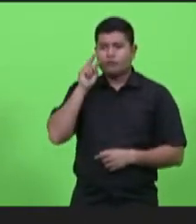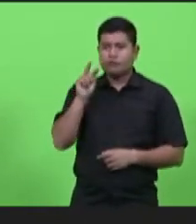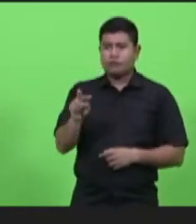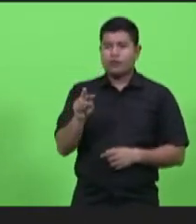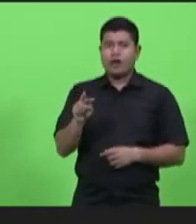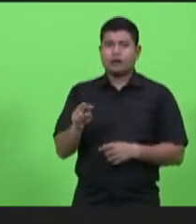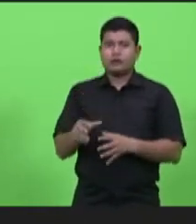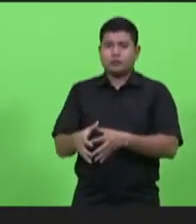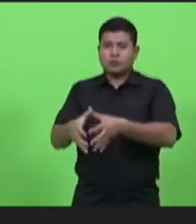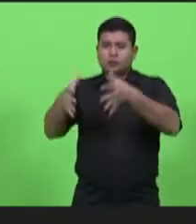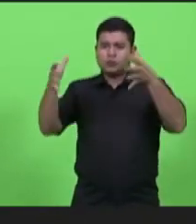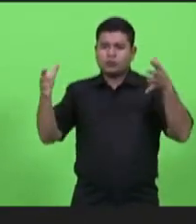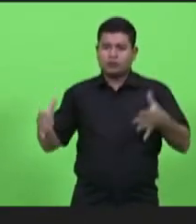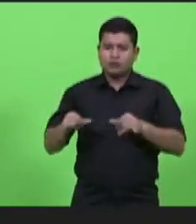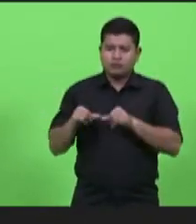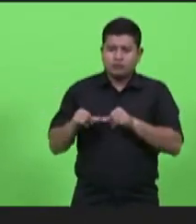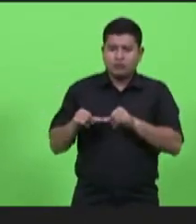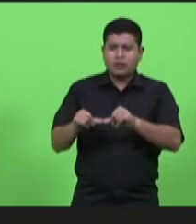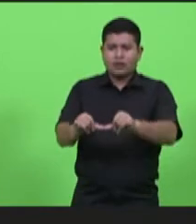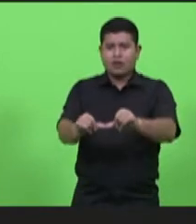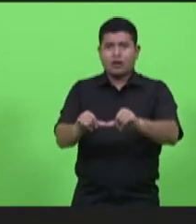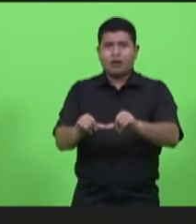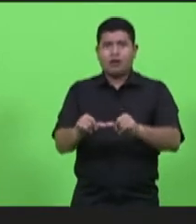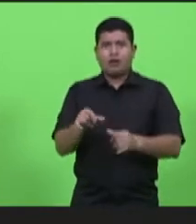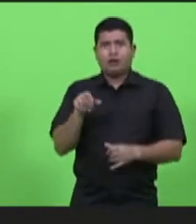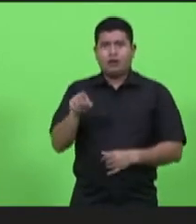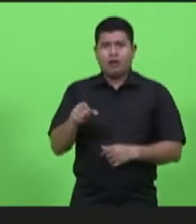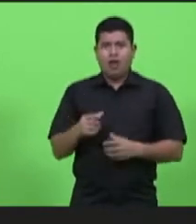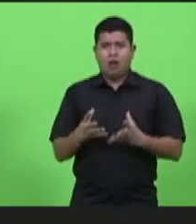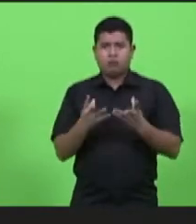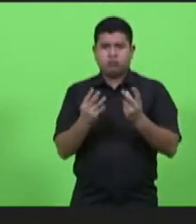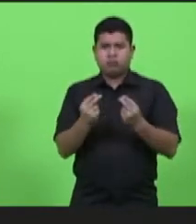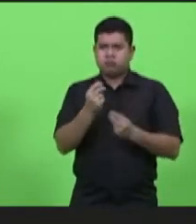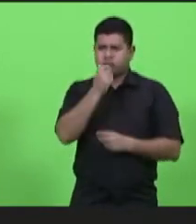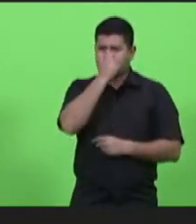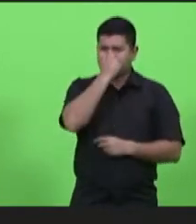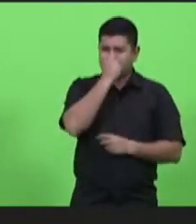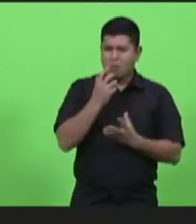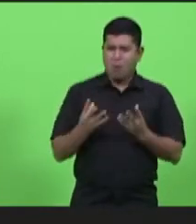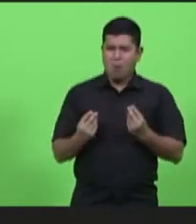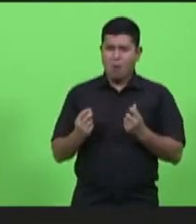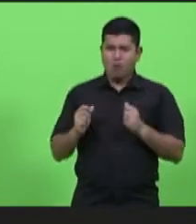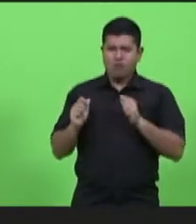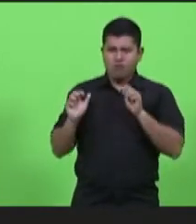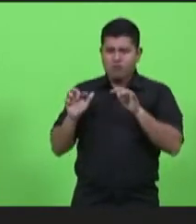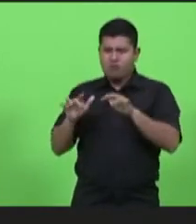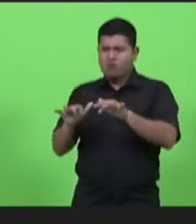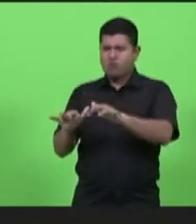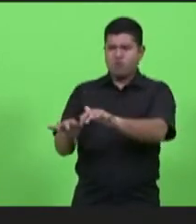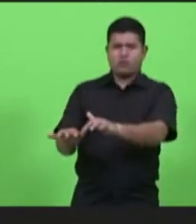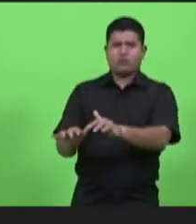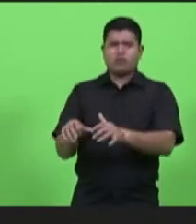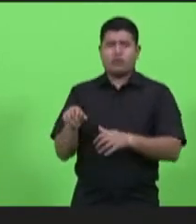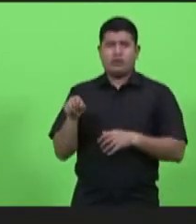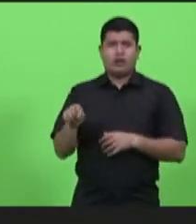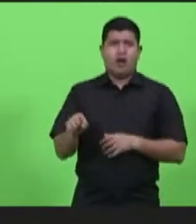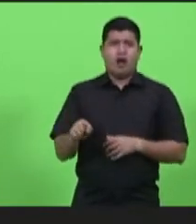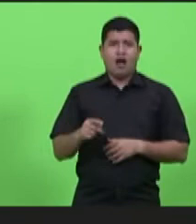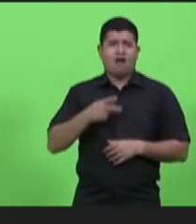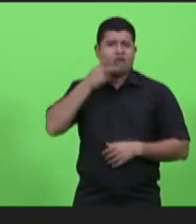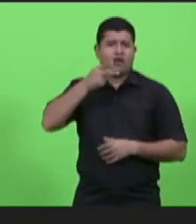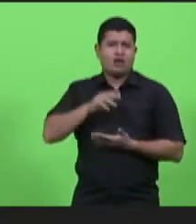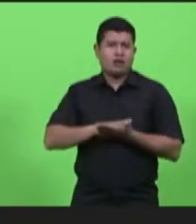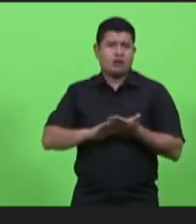redes mercadistas em Santa Catarina com uma aglomeração espetacular de pessoas no seu interior, e disso nada se falava.